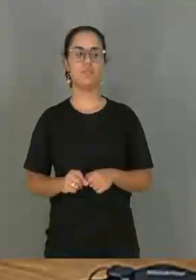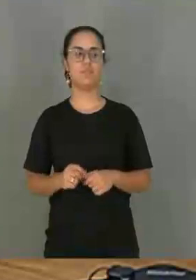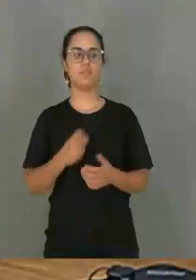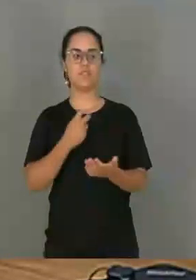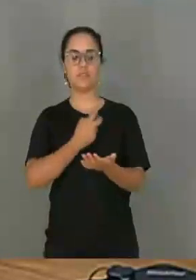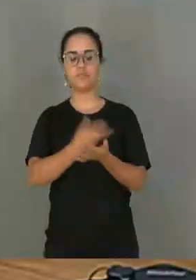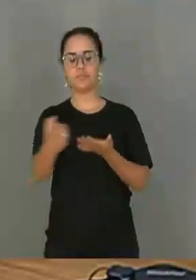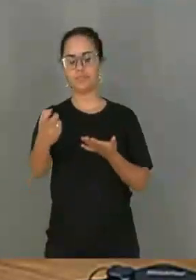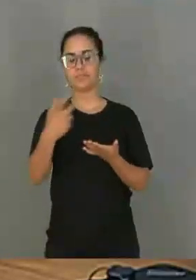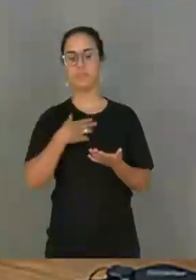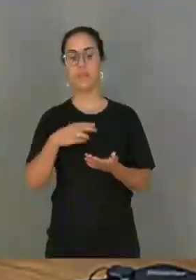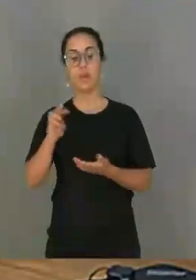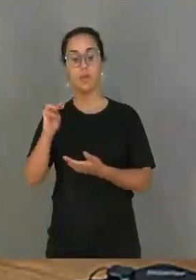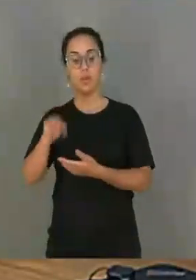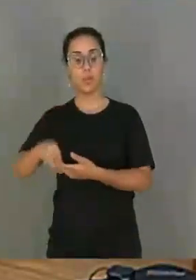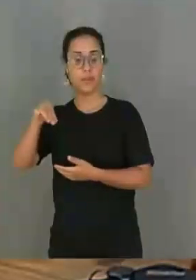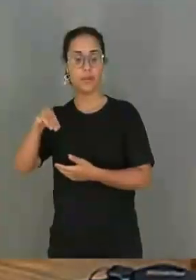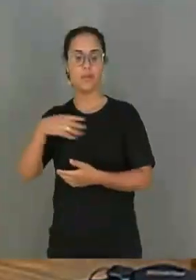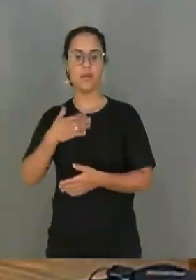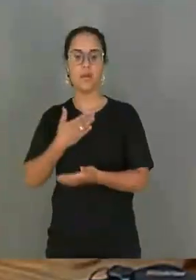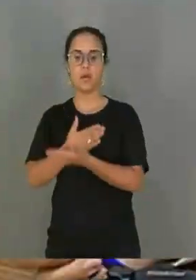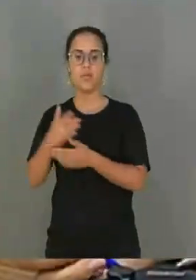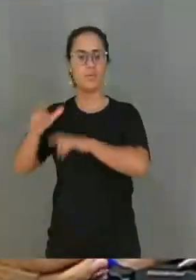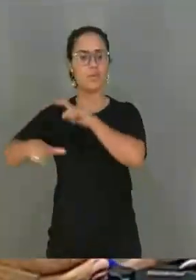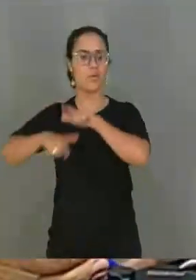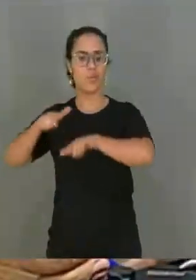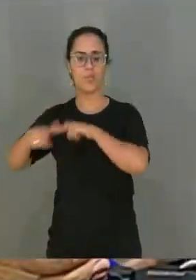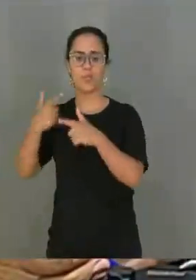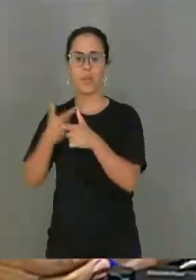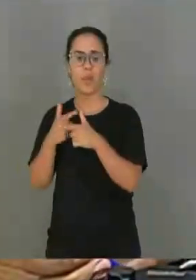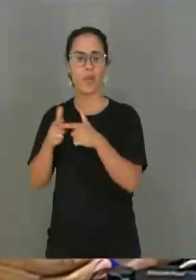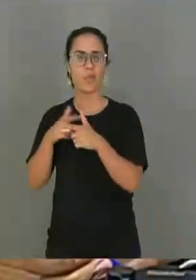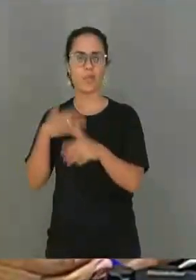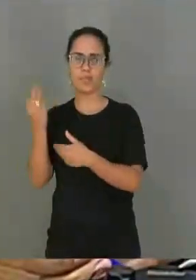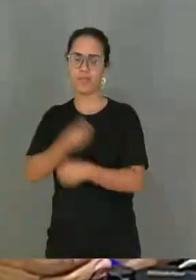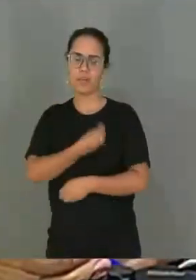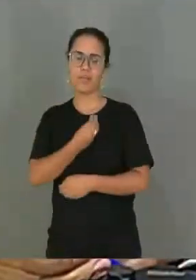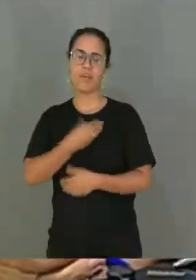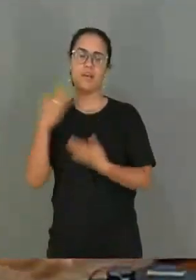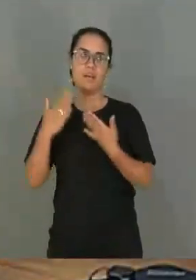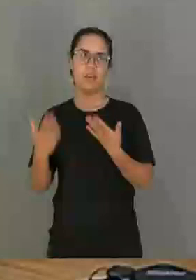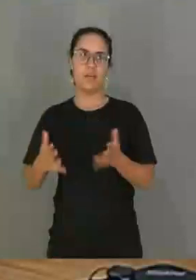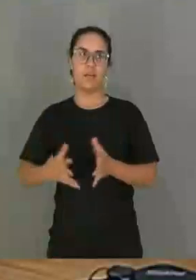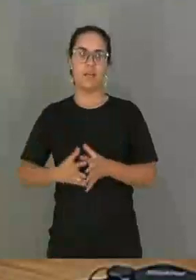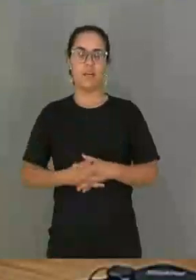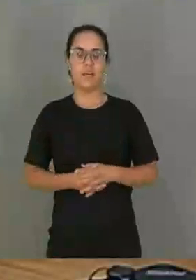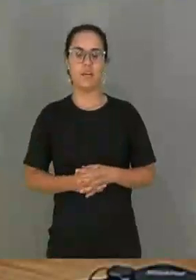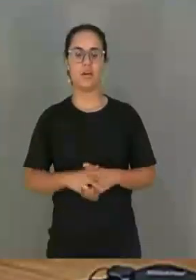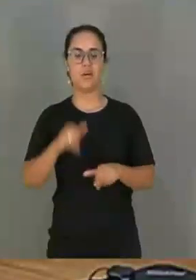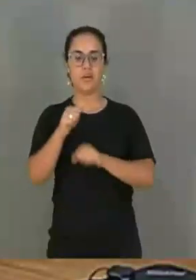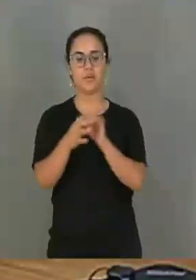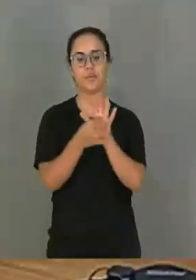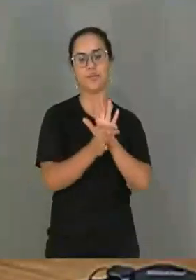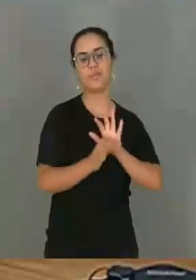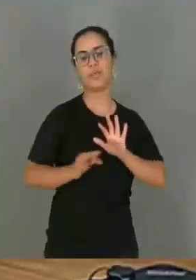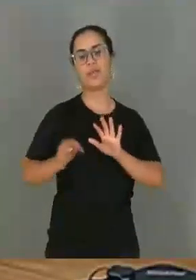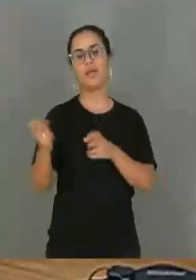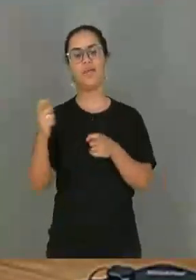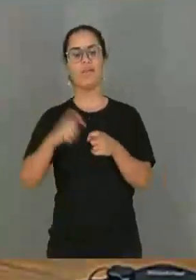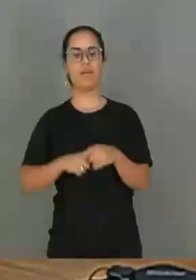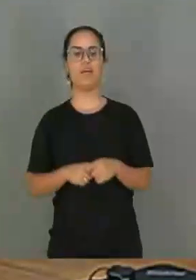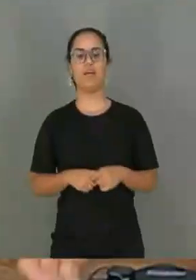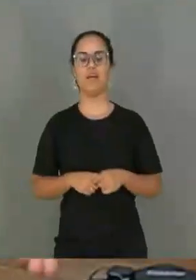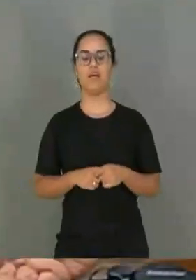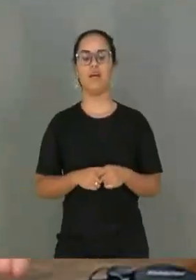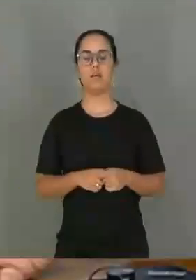ali foi o início desse caos que a gente está vivendo no Brasil. Outros técnicos vieram. Eu sei